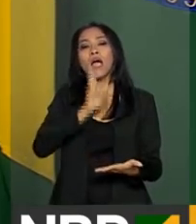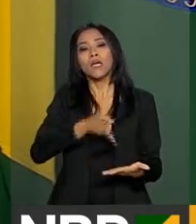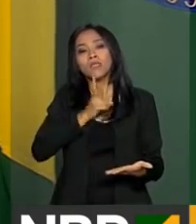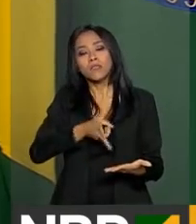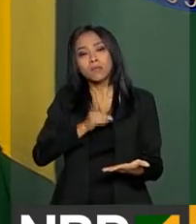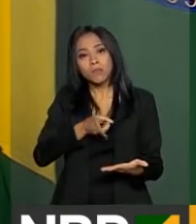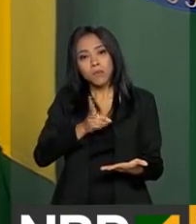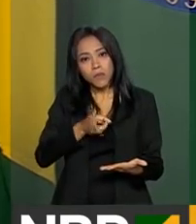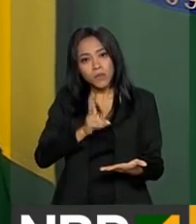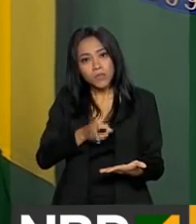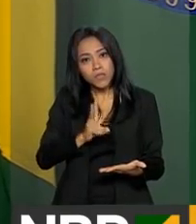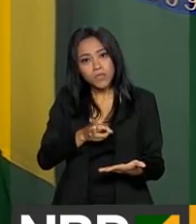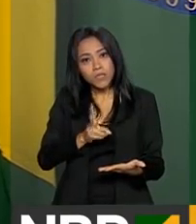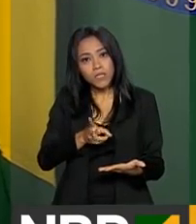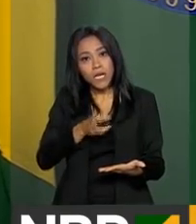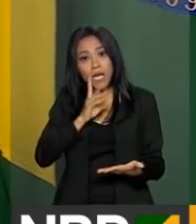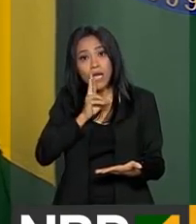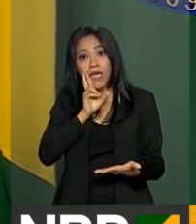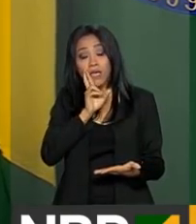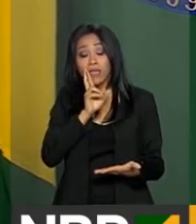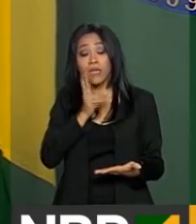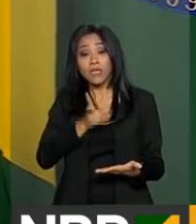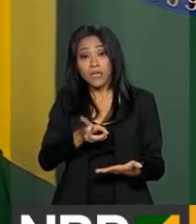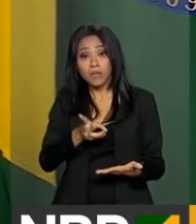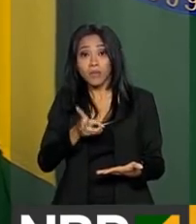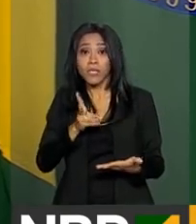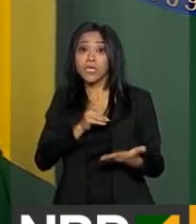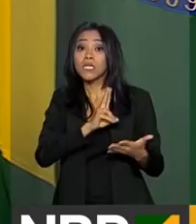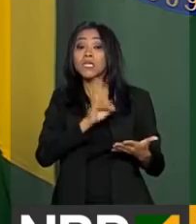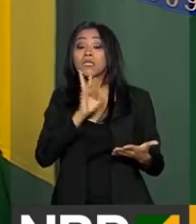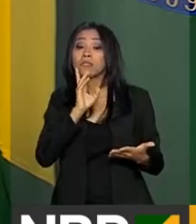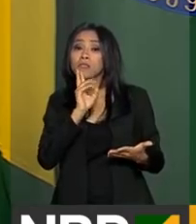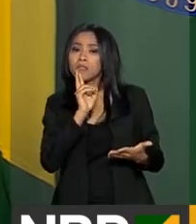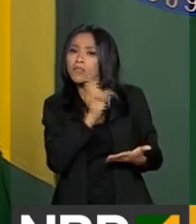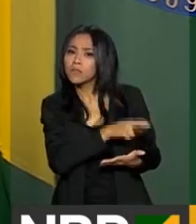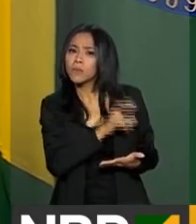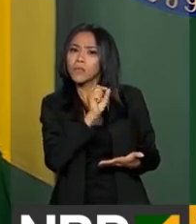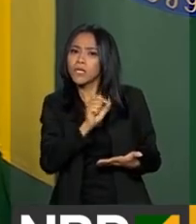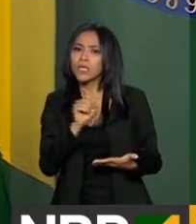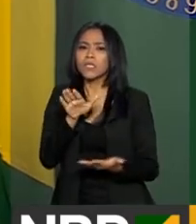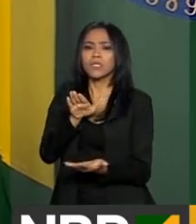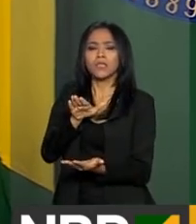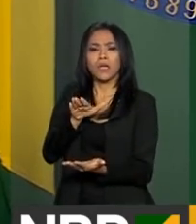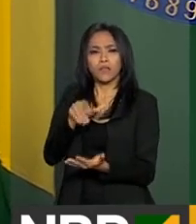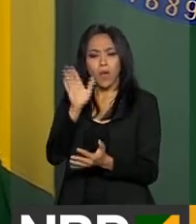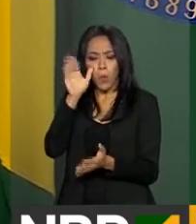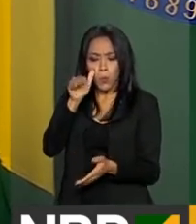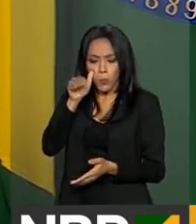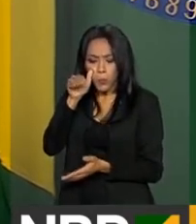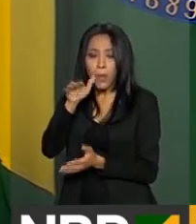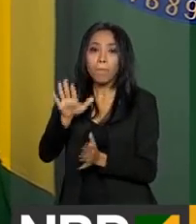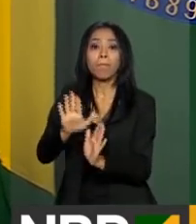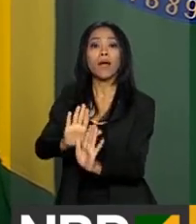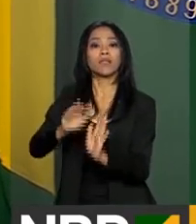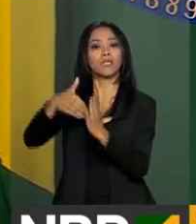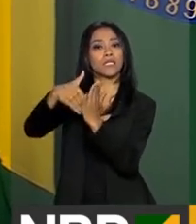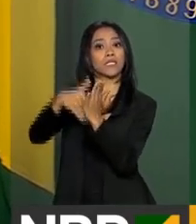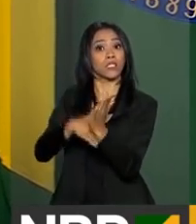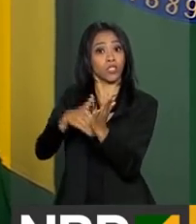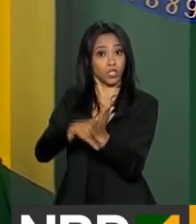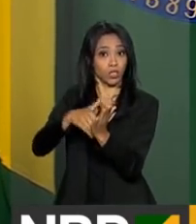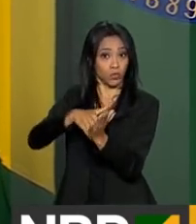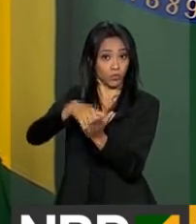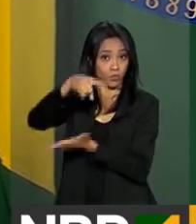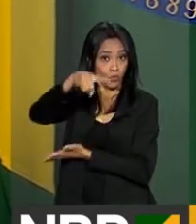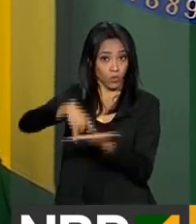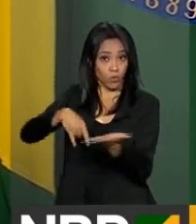a de que as diligências ainda estão sendo feitas e como se trata de sigilo não